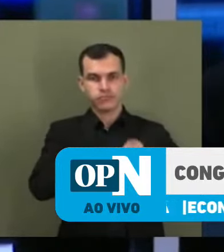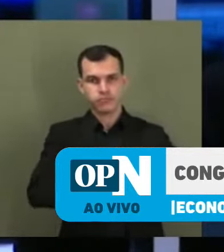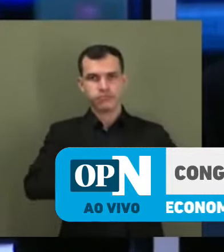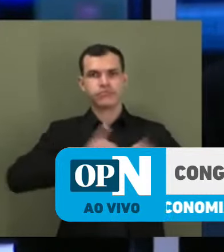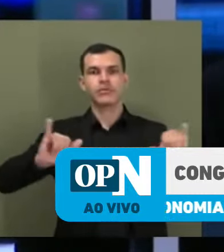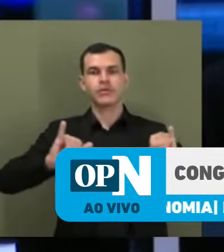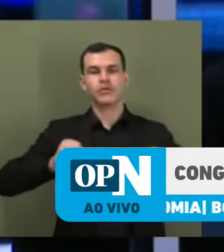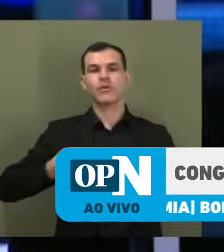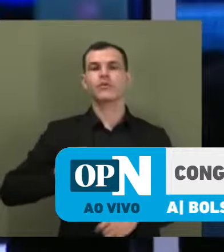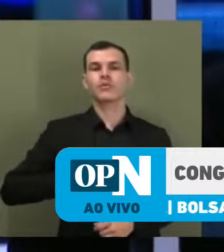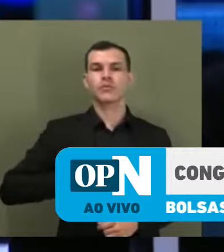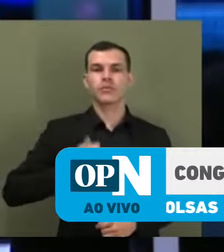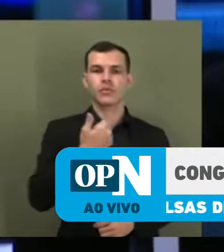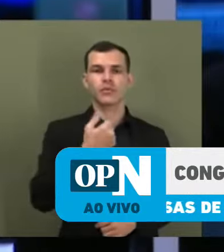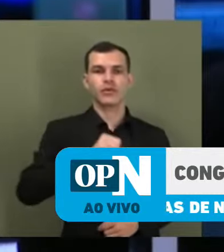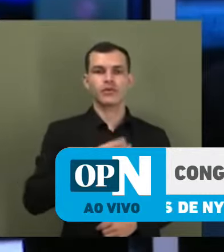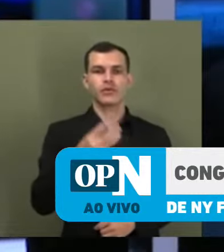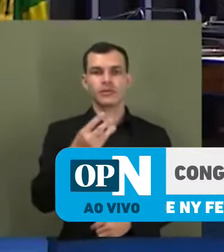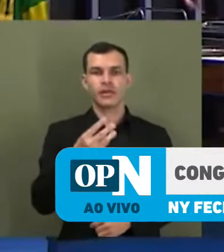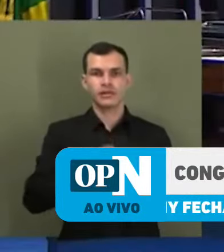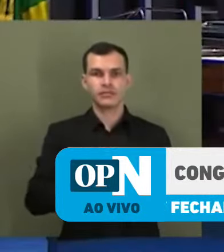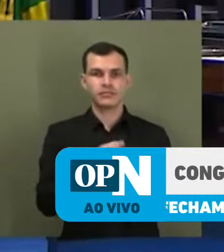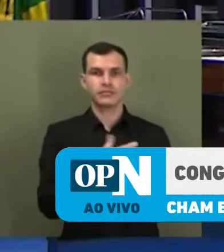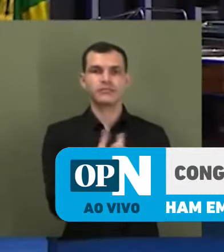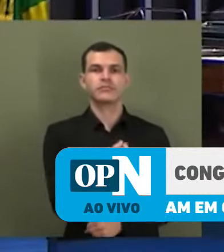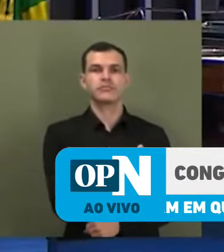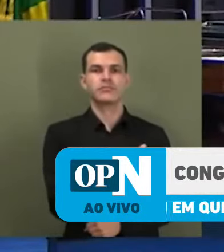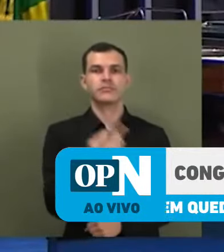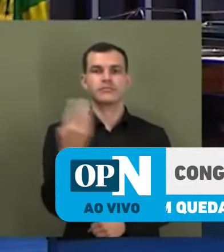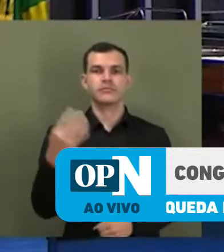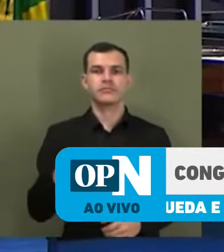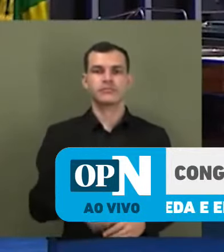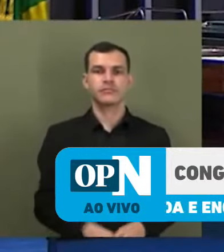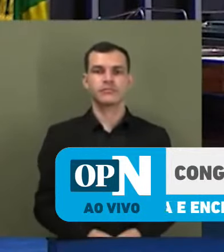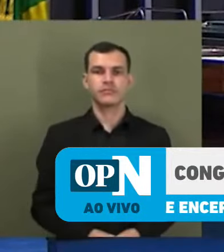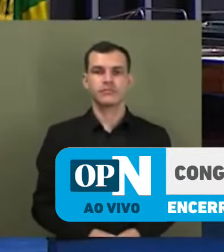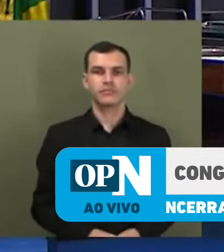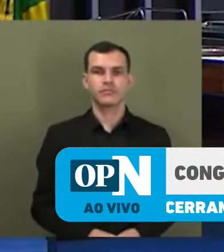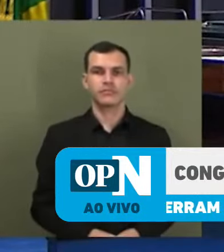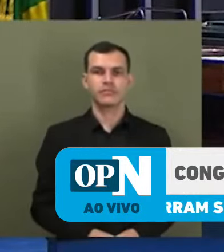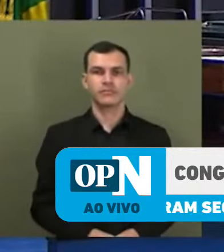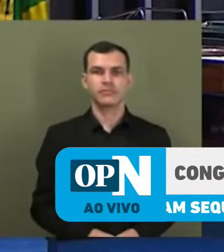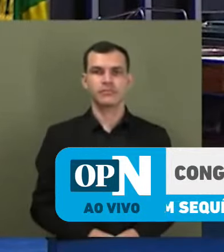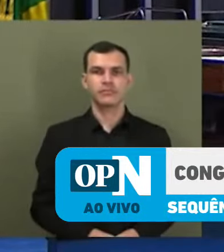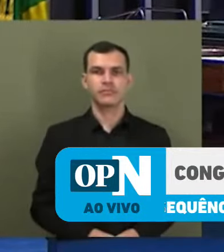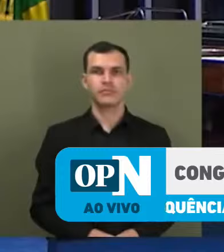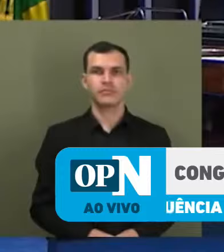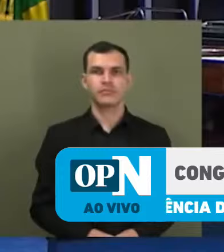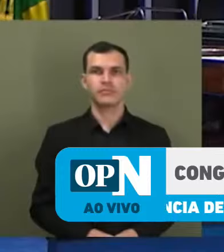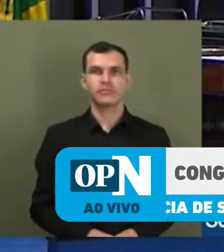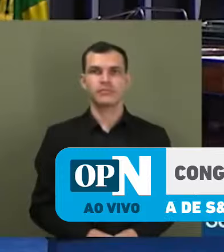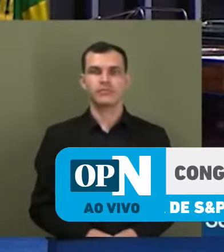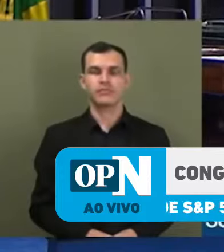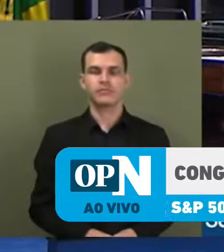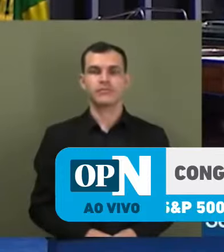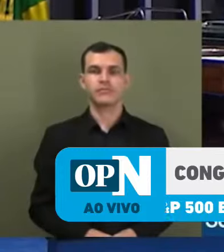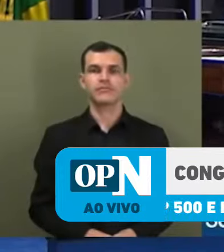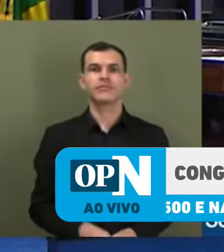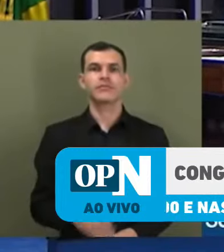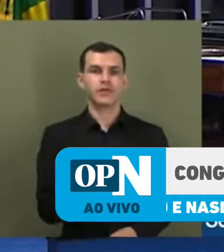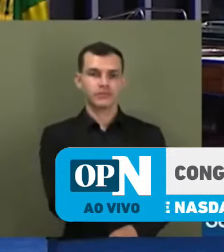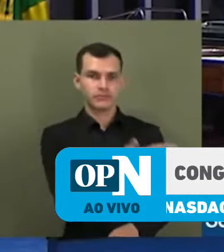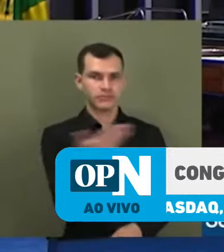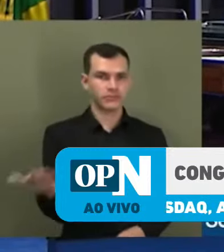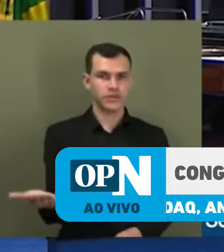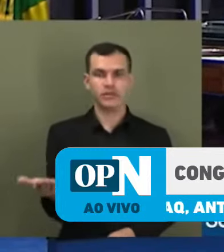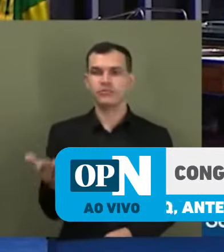dos Trabalhadores e o PL. Os partidos de Jair Bolsonaro e de Lula ficaram a favor dessa emenda à Constituição.